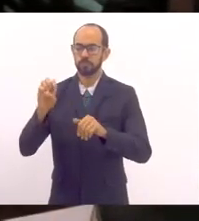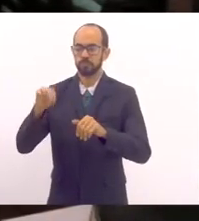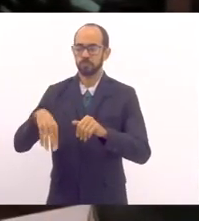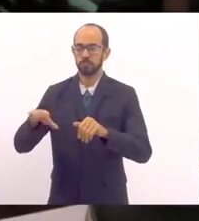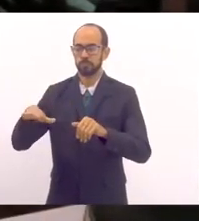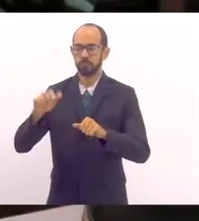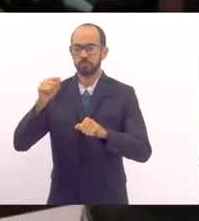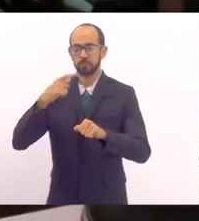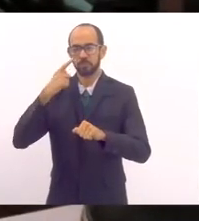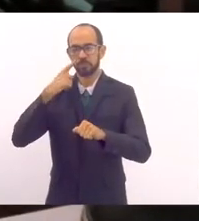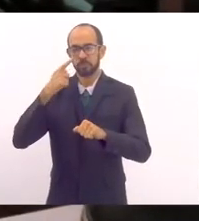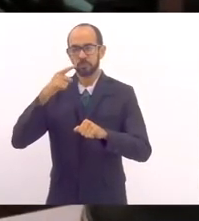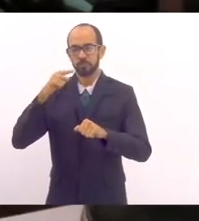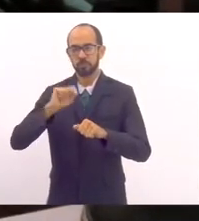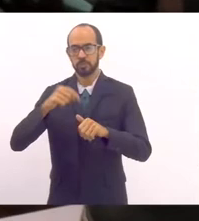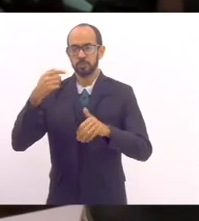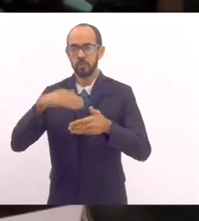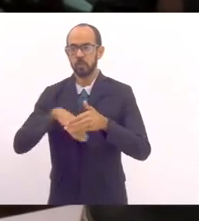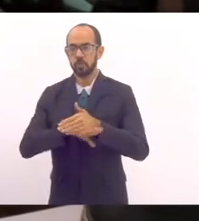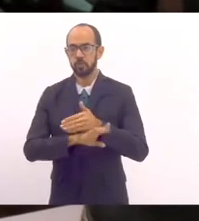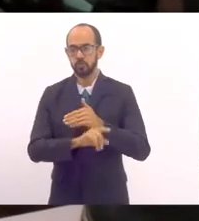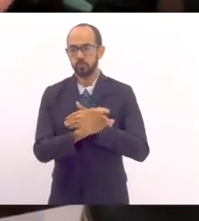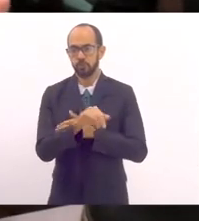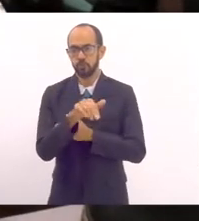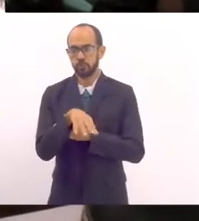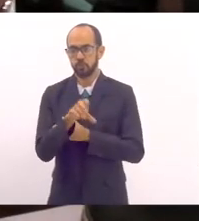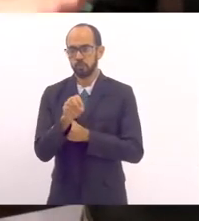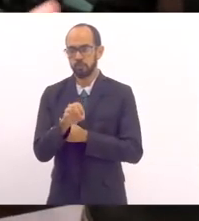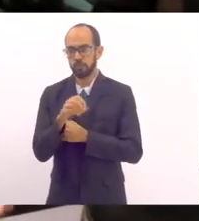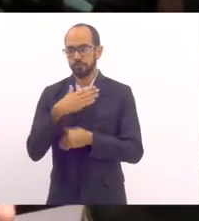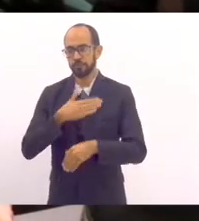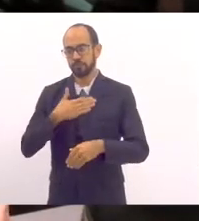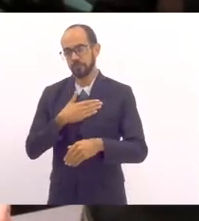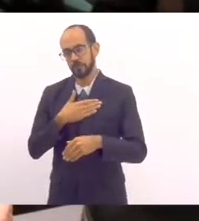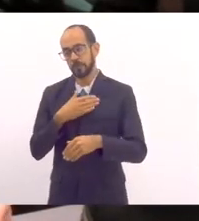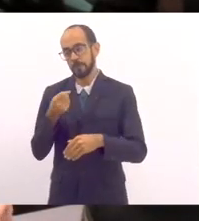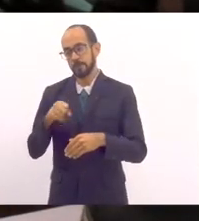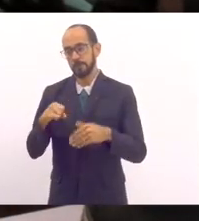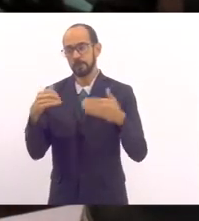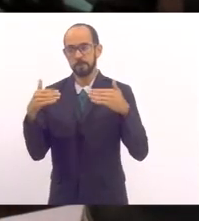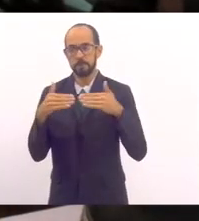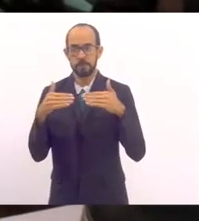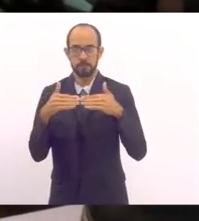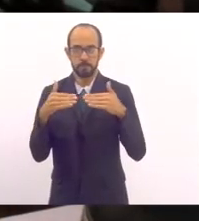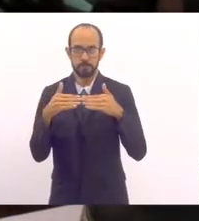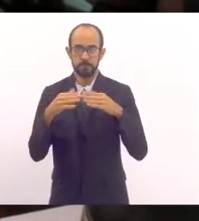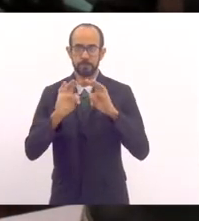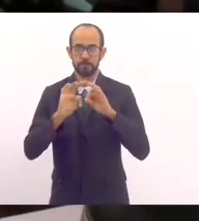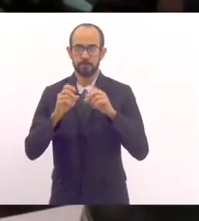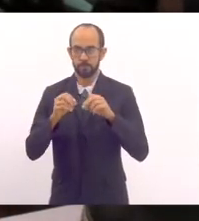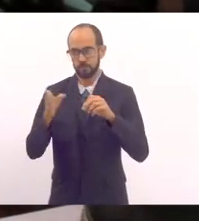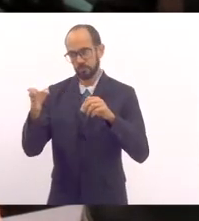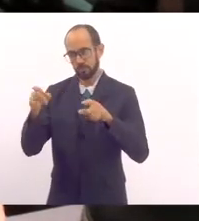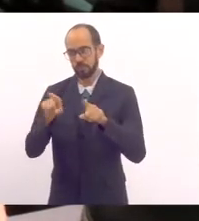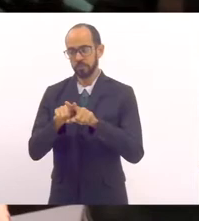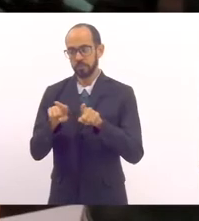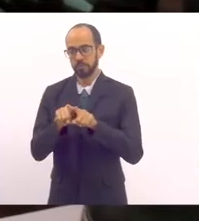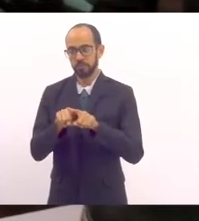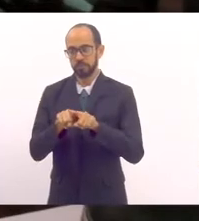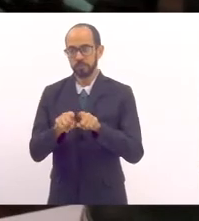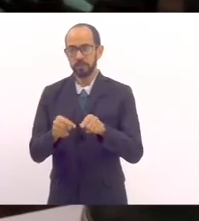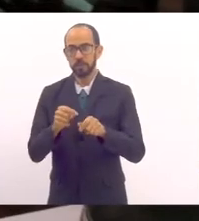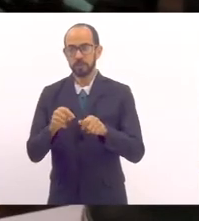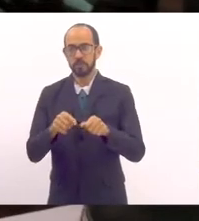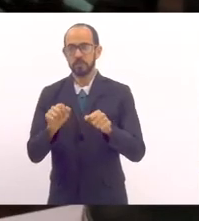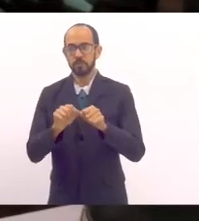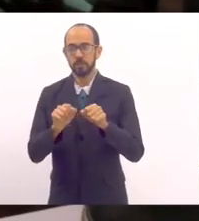do fundo, né, que, como a gente disse. Então, eu gostaria, se fosse de consenso de todos e de Vossa Excelência, que abrisse um prazo,